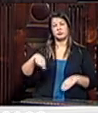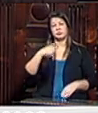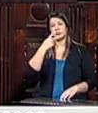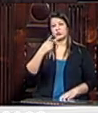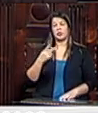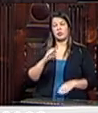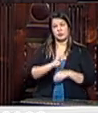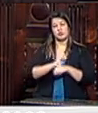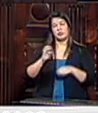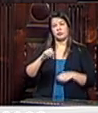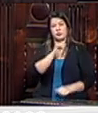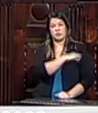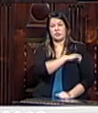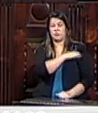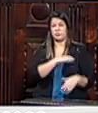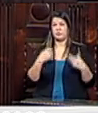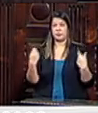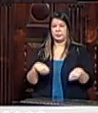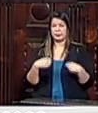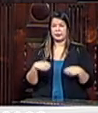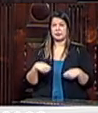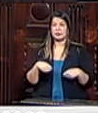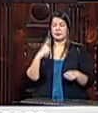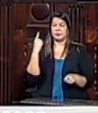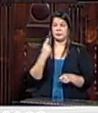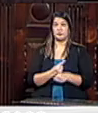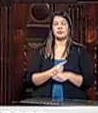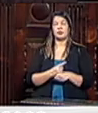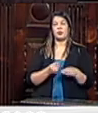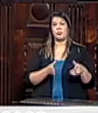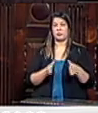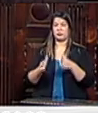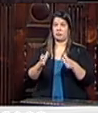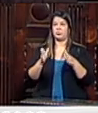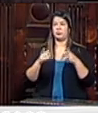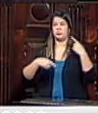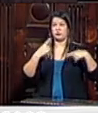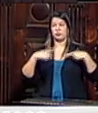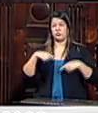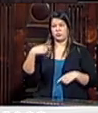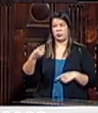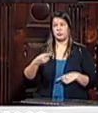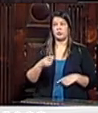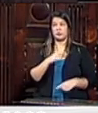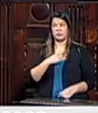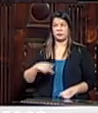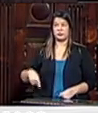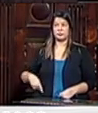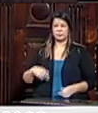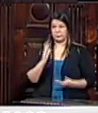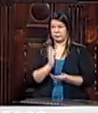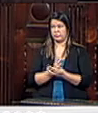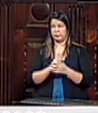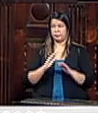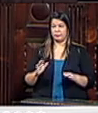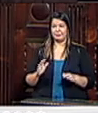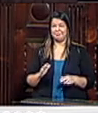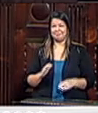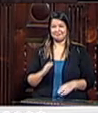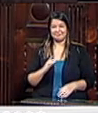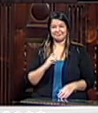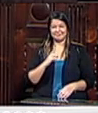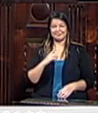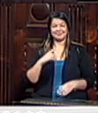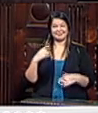Rio de Janeiro precisa encontrar um caminho, e vamos discutir isso depois. Por favor, senhora Presidente, encerro. Dois caminhos